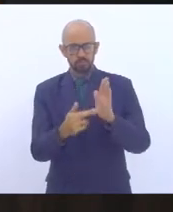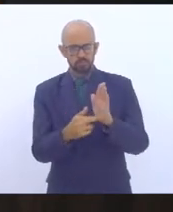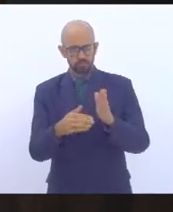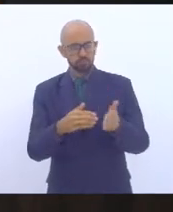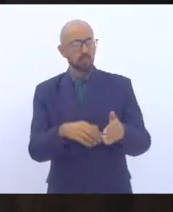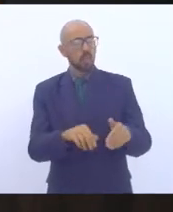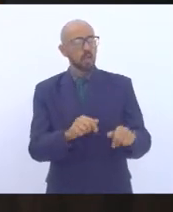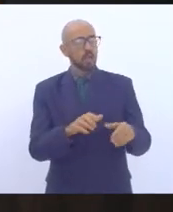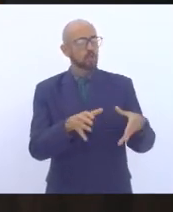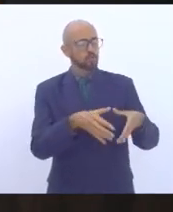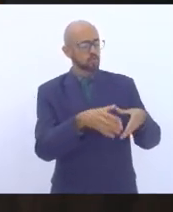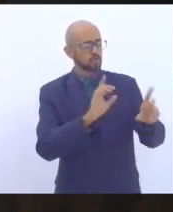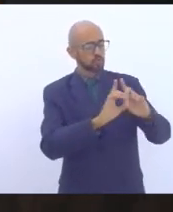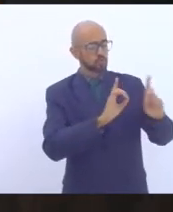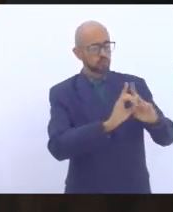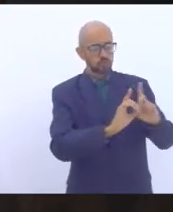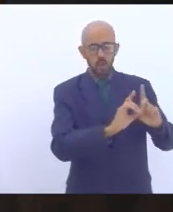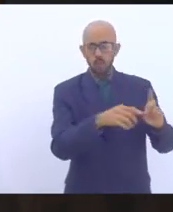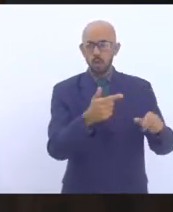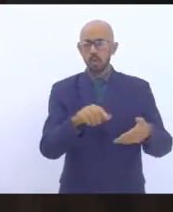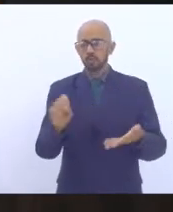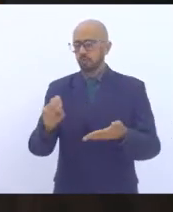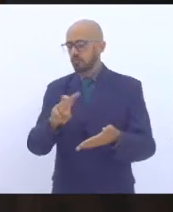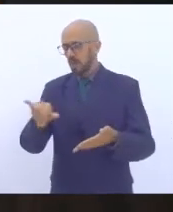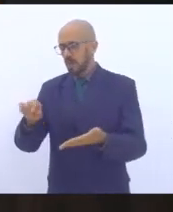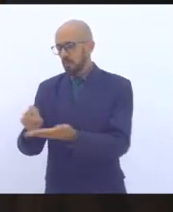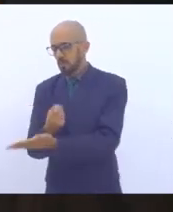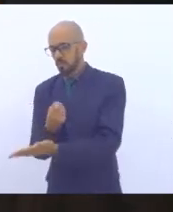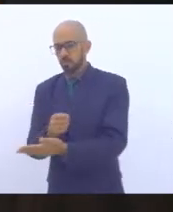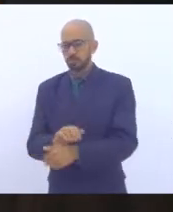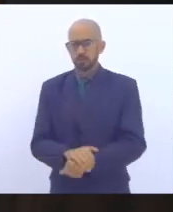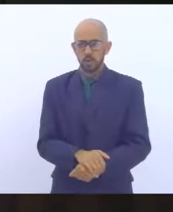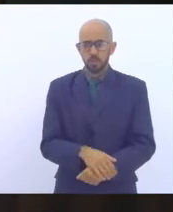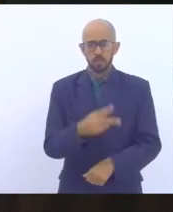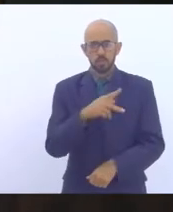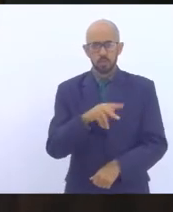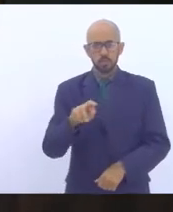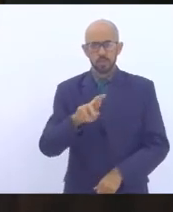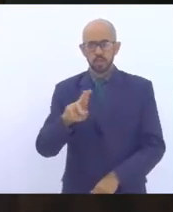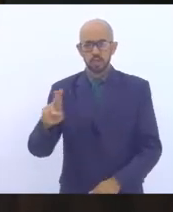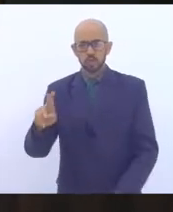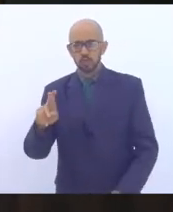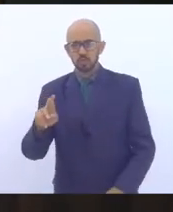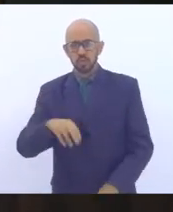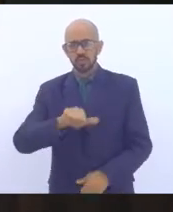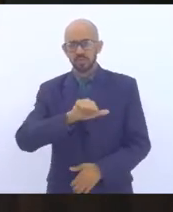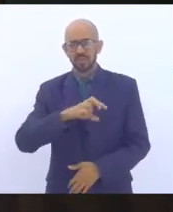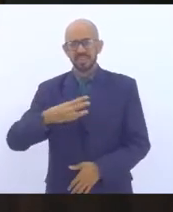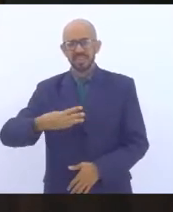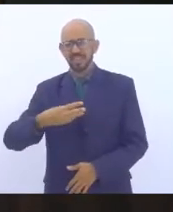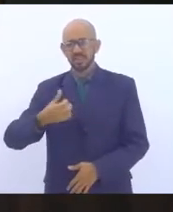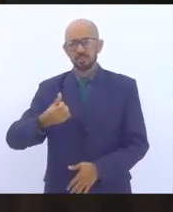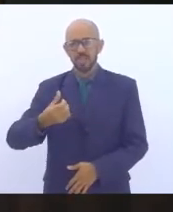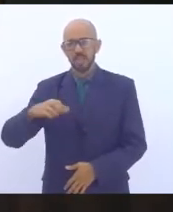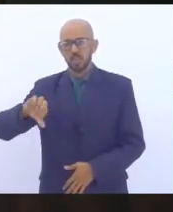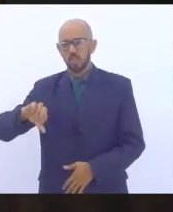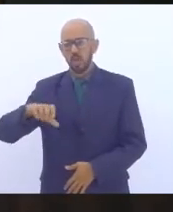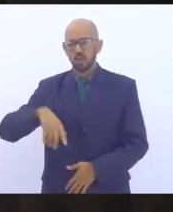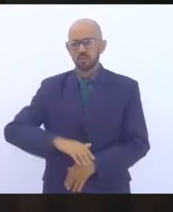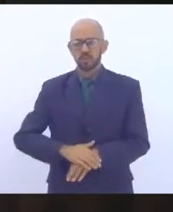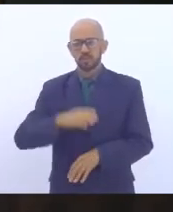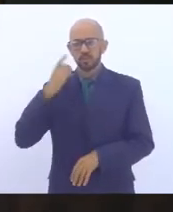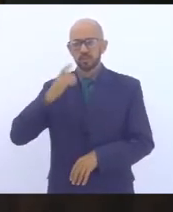votação seus que aprovam permaneçam aprovado vai à promulgação pode a resolução 369 de 22 de autoria do deputado